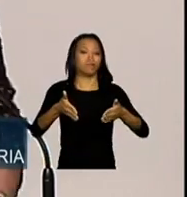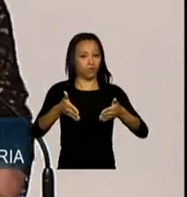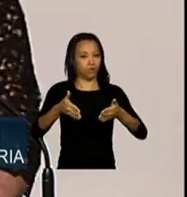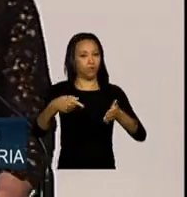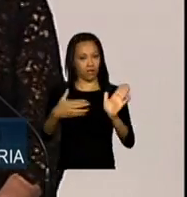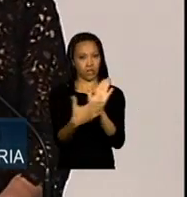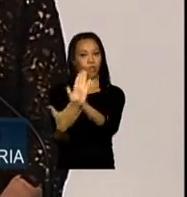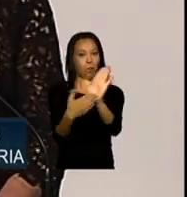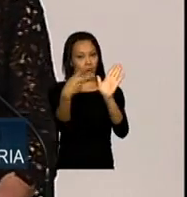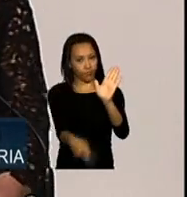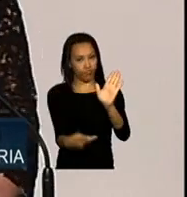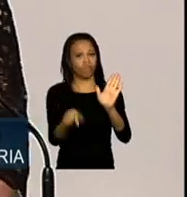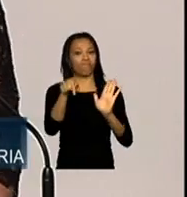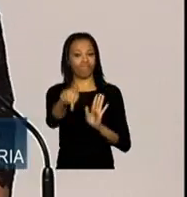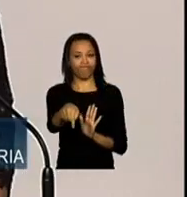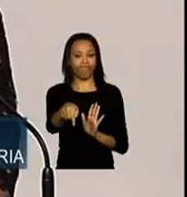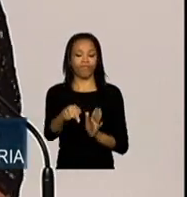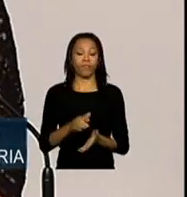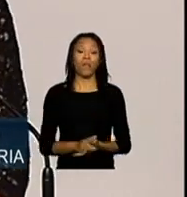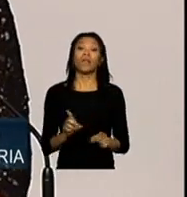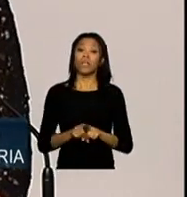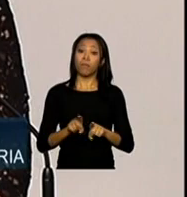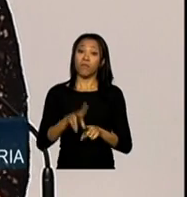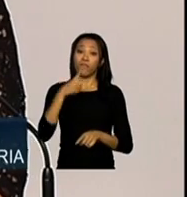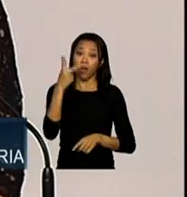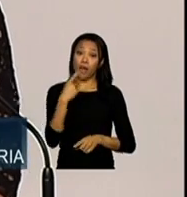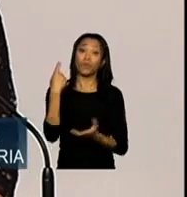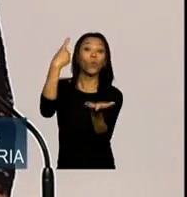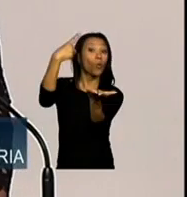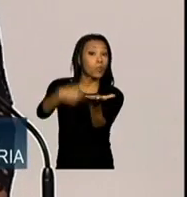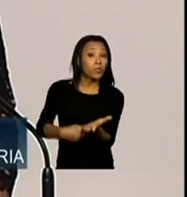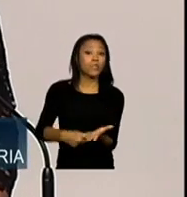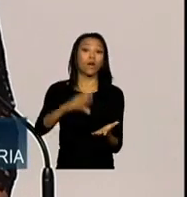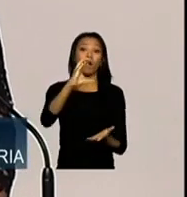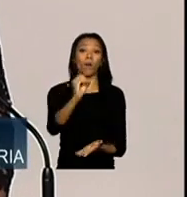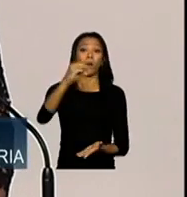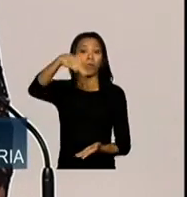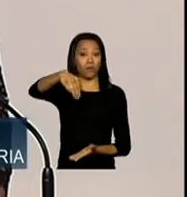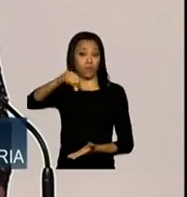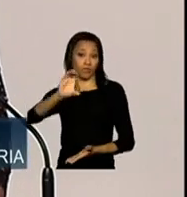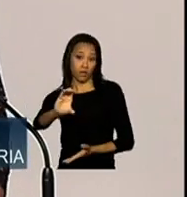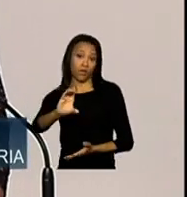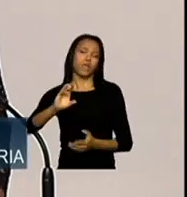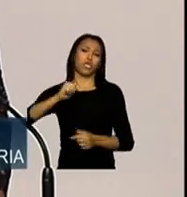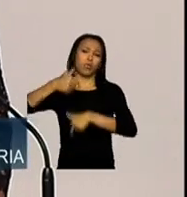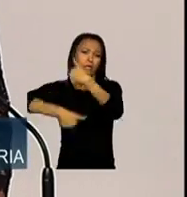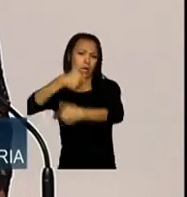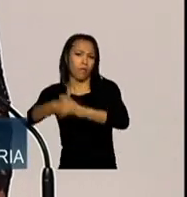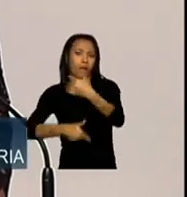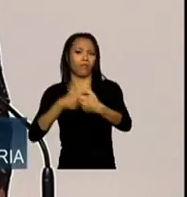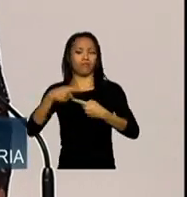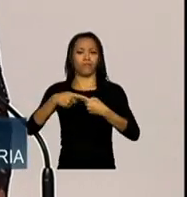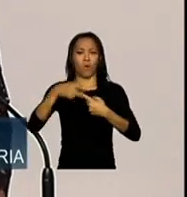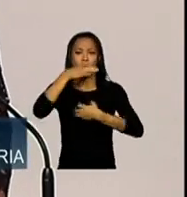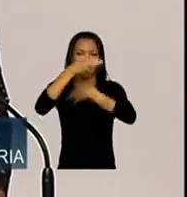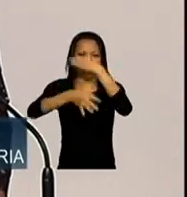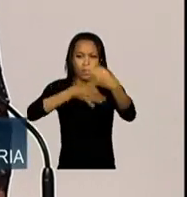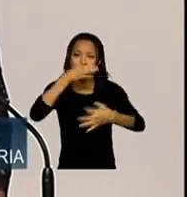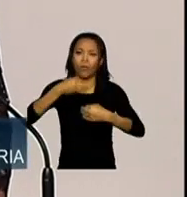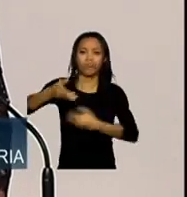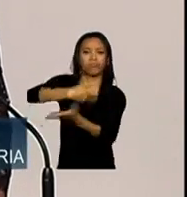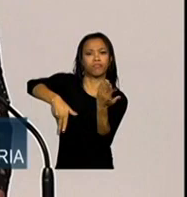atenção. Falei do acordo da OMC para lembrar que, com trabalho e disposição ao diálogo, temos